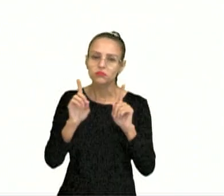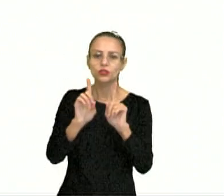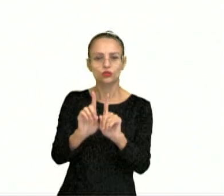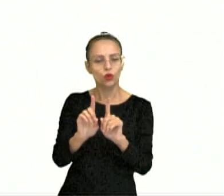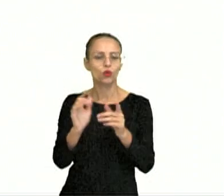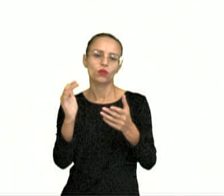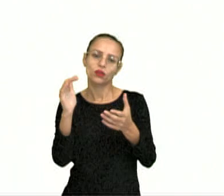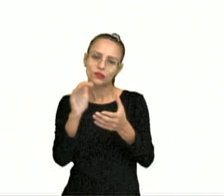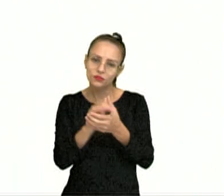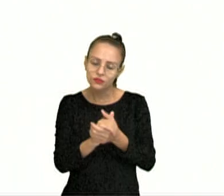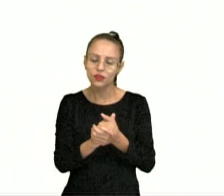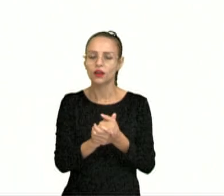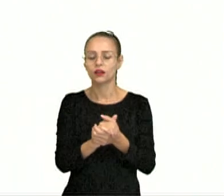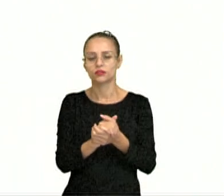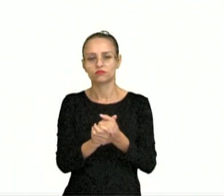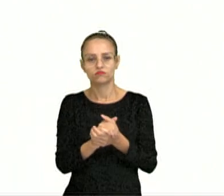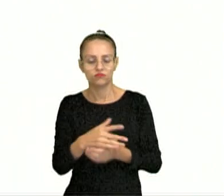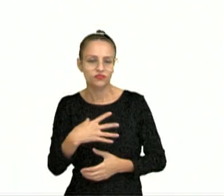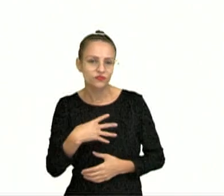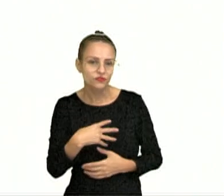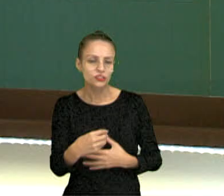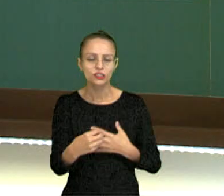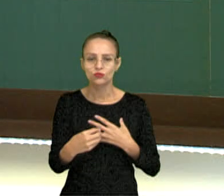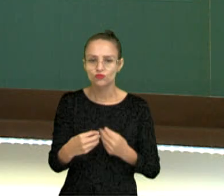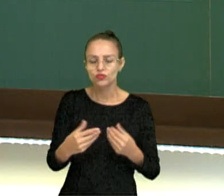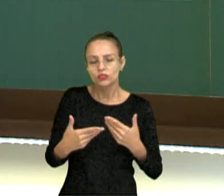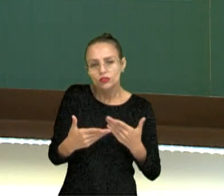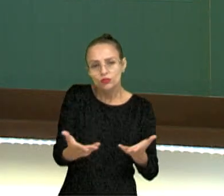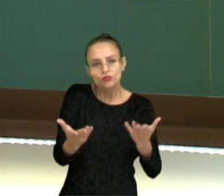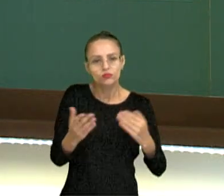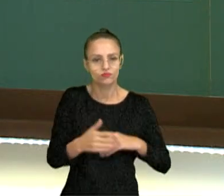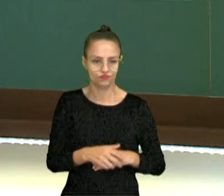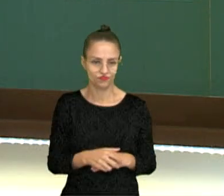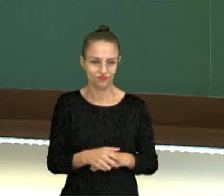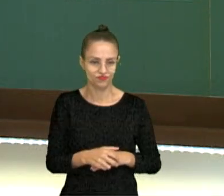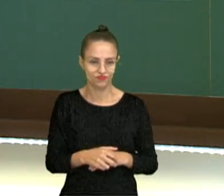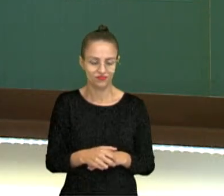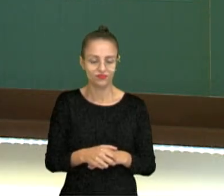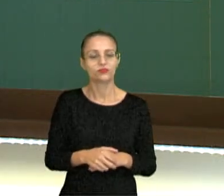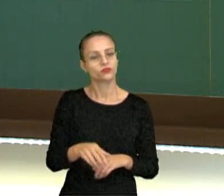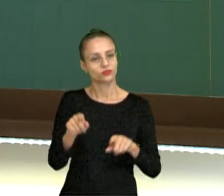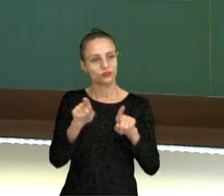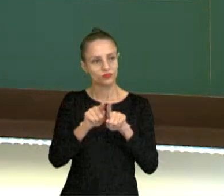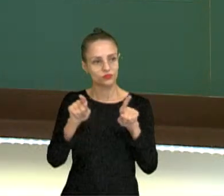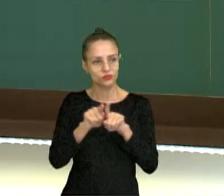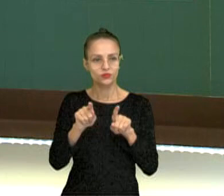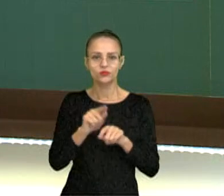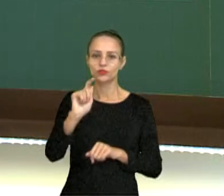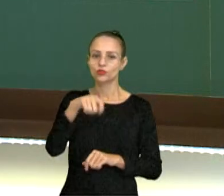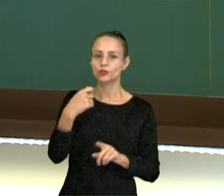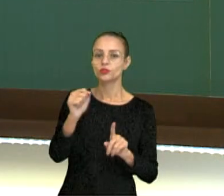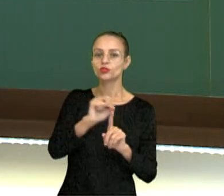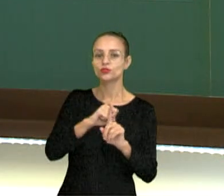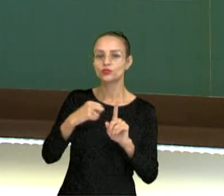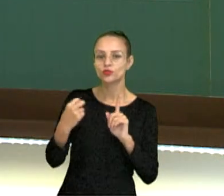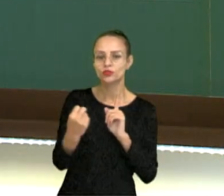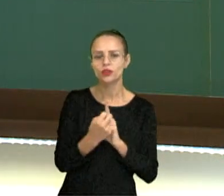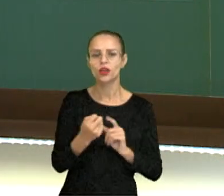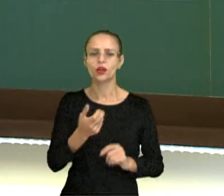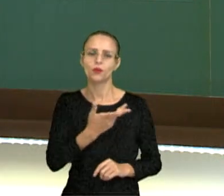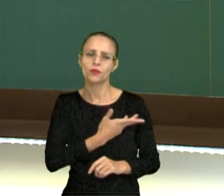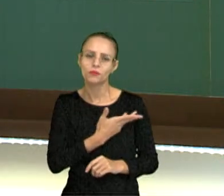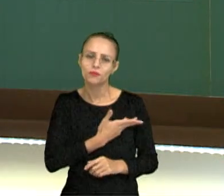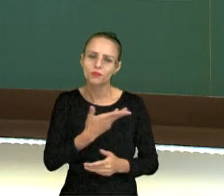se casarem, terem filhos. Então, ter também a questão social,